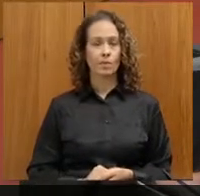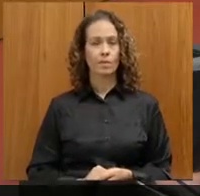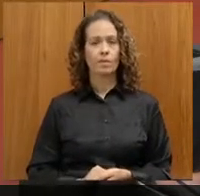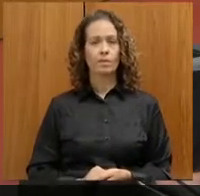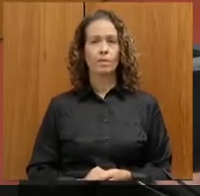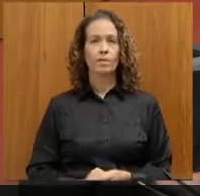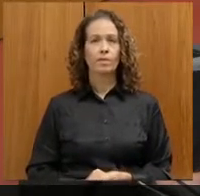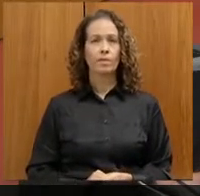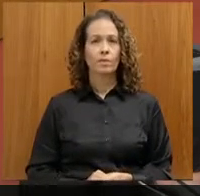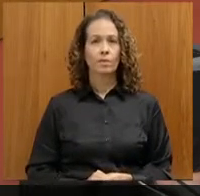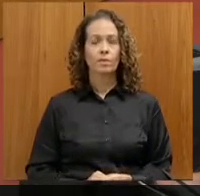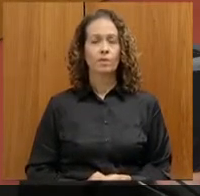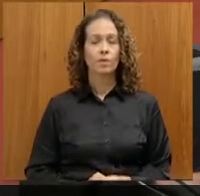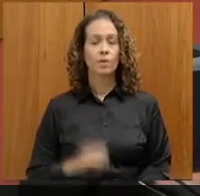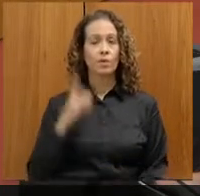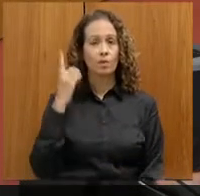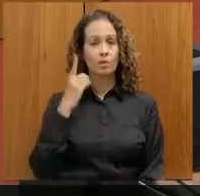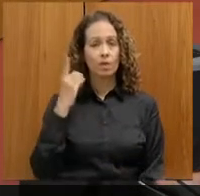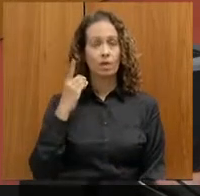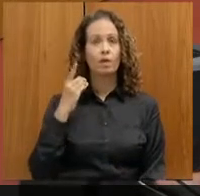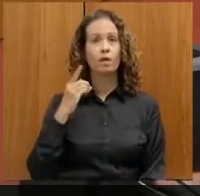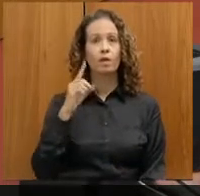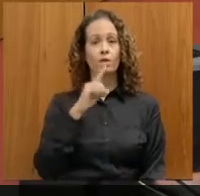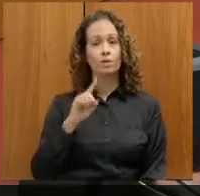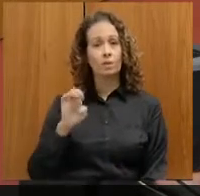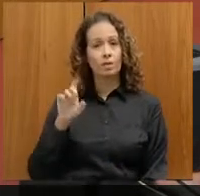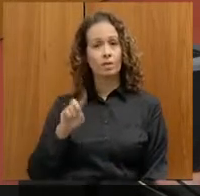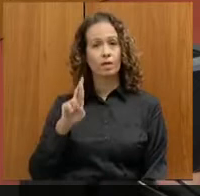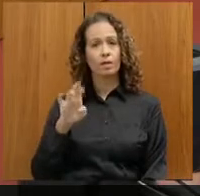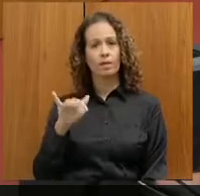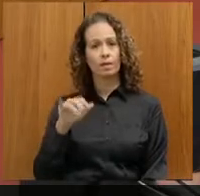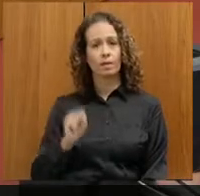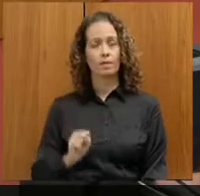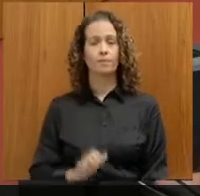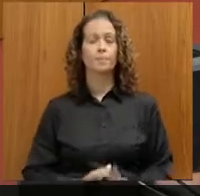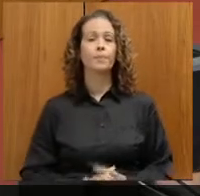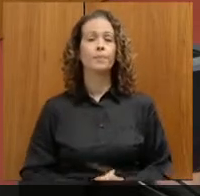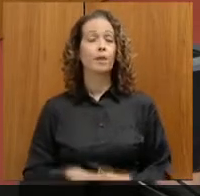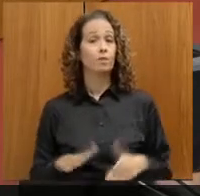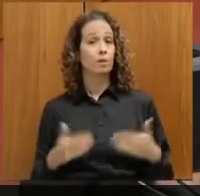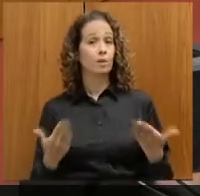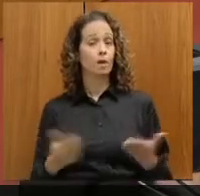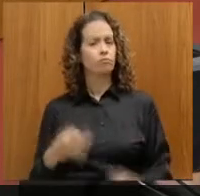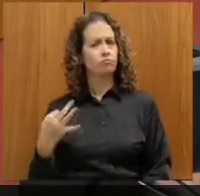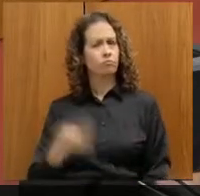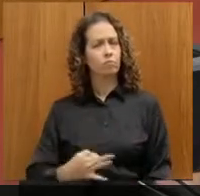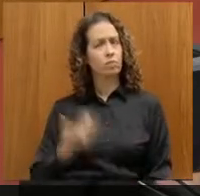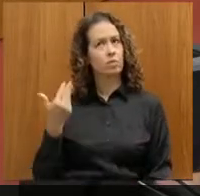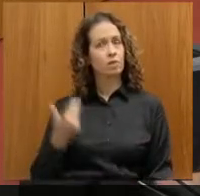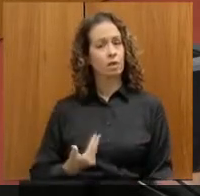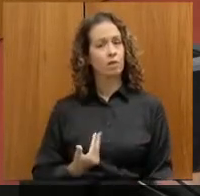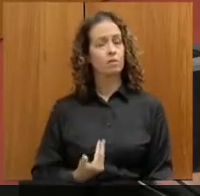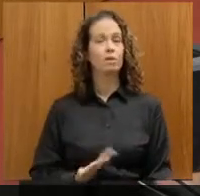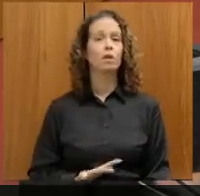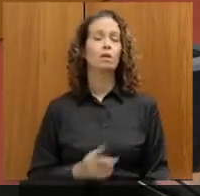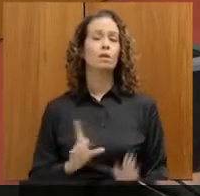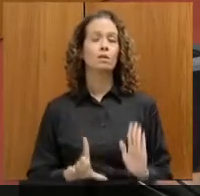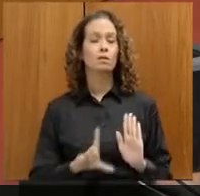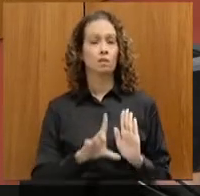é deputado José Reis então se eu estou certo nesse exato momento na lei